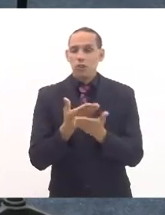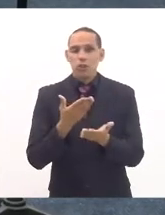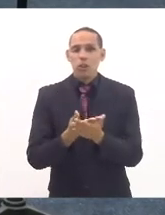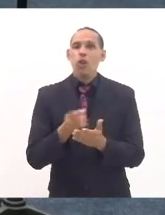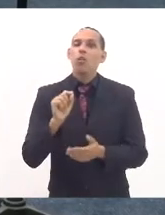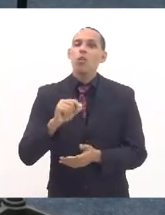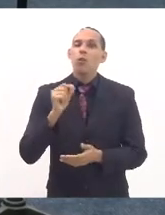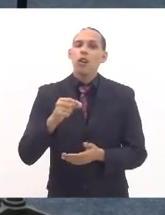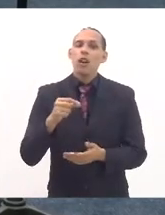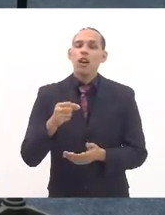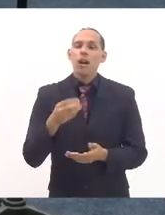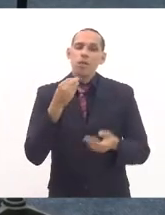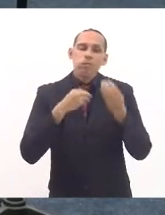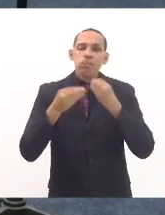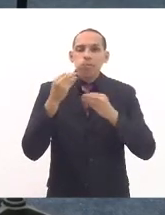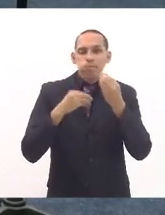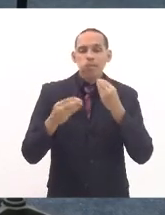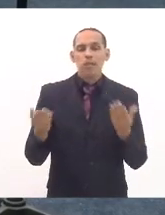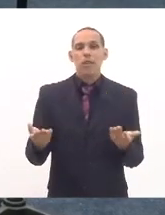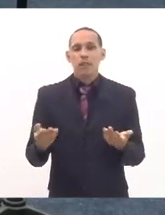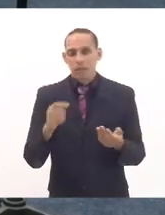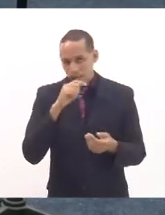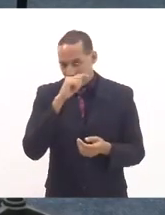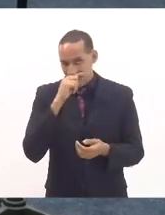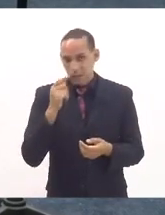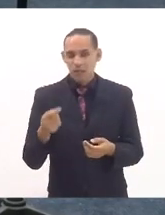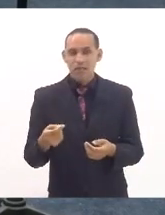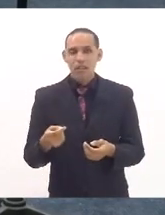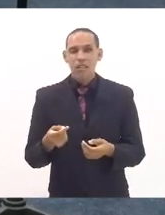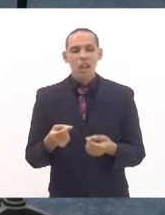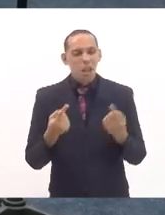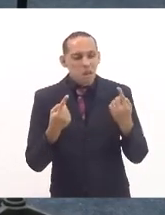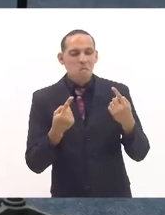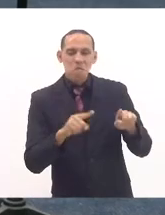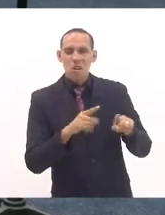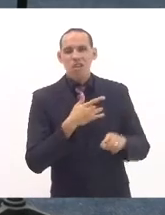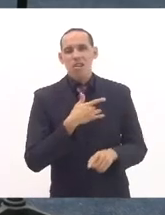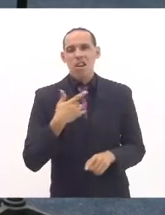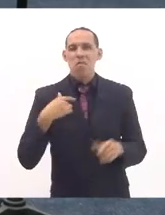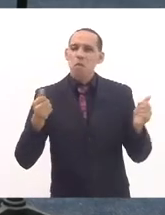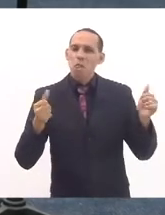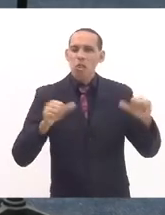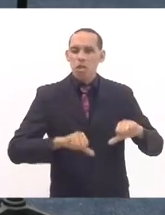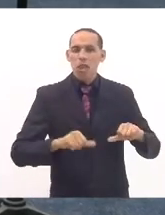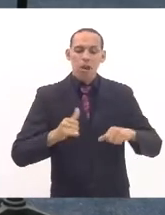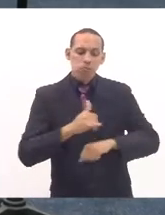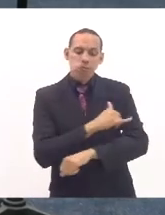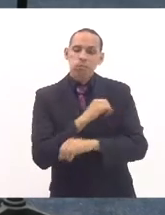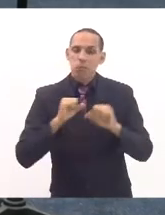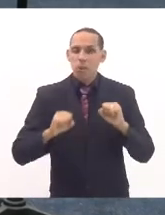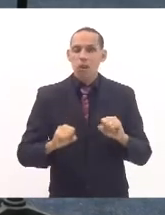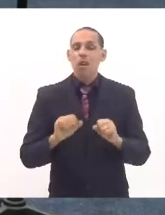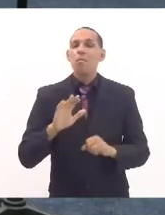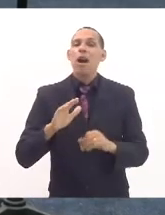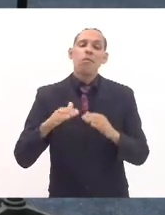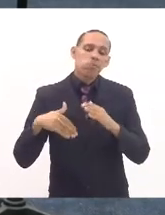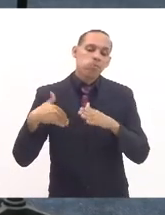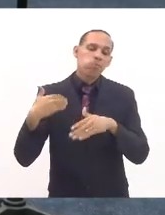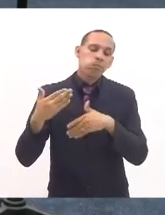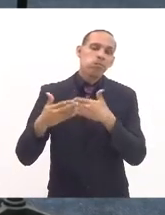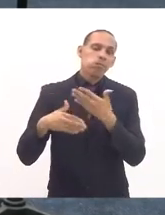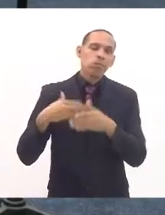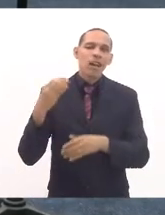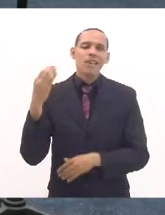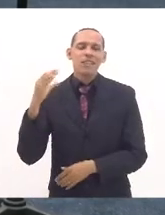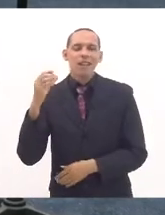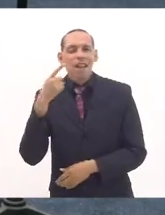de alimentos que causam mal à saúde, podem engordar. Só que, com o tempo, A ciência